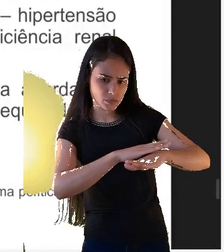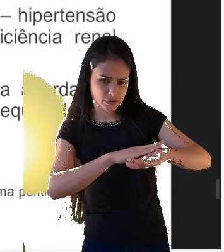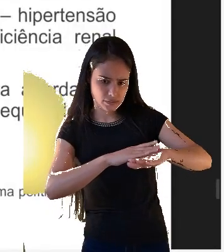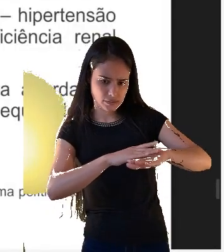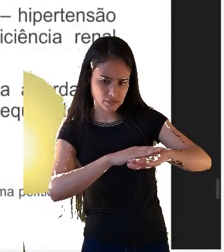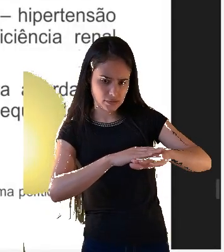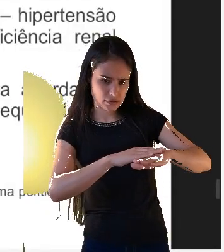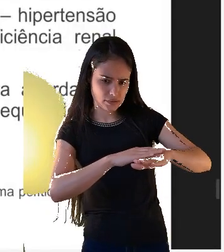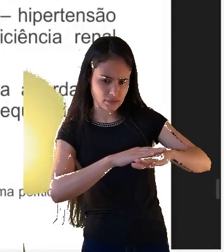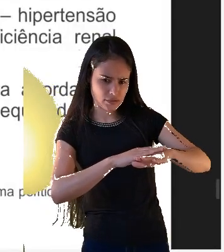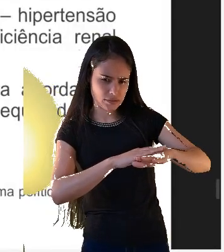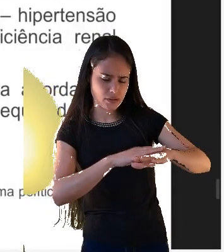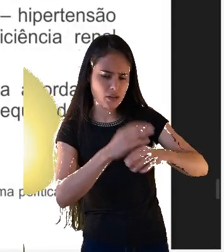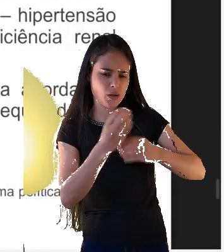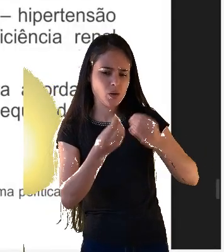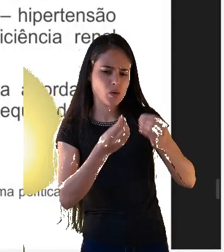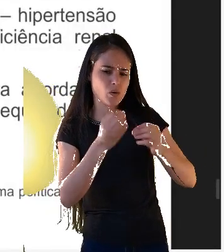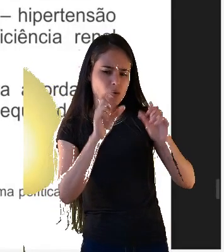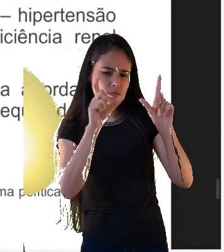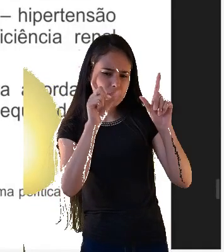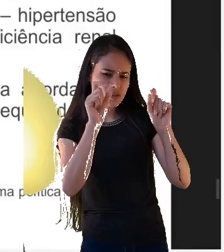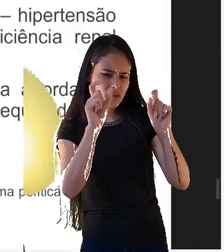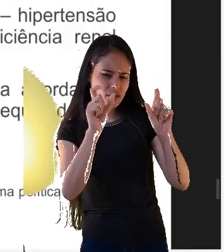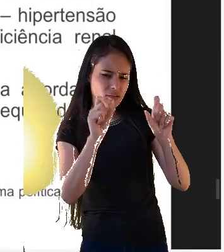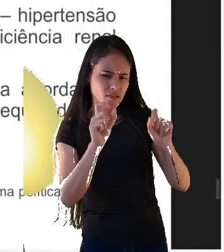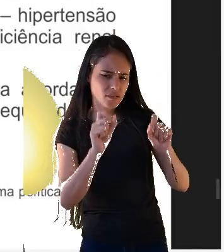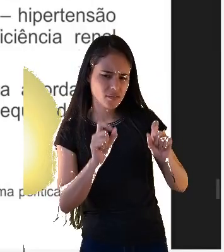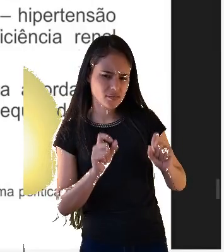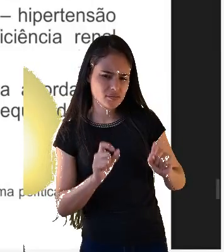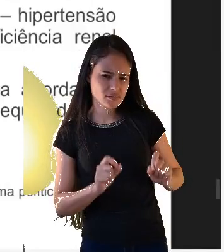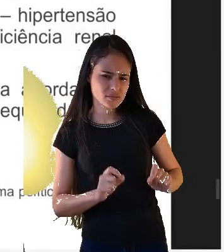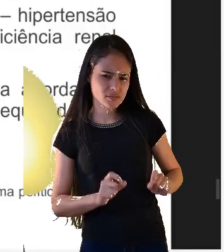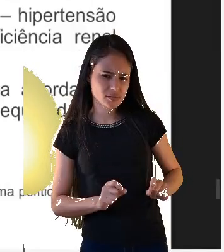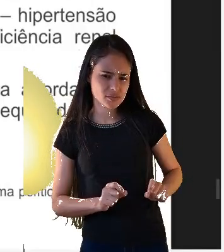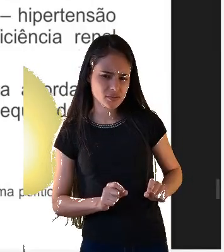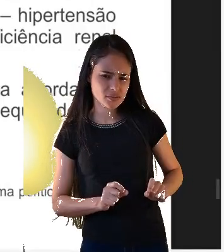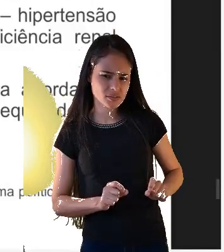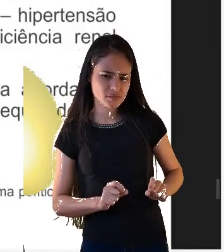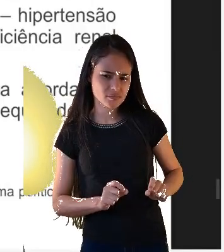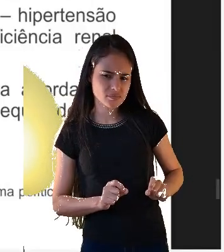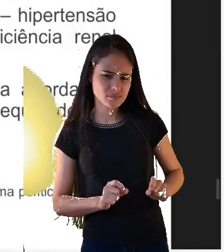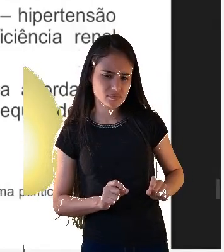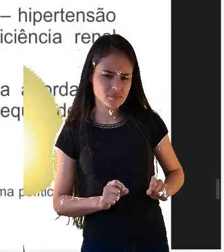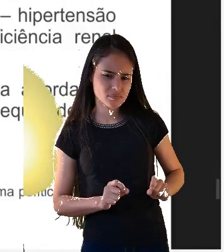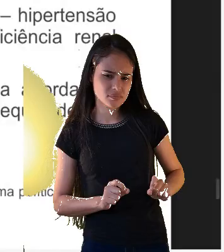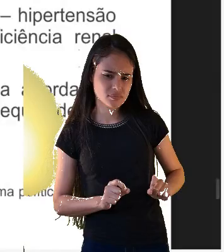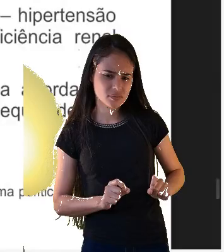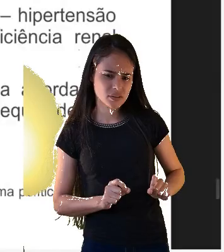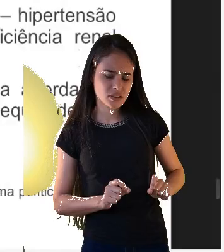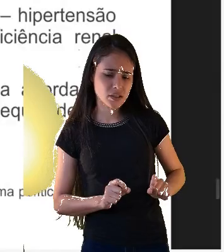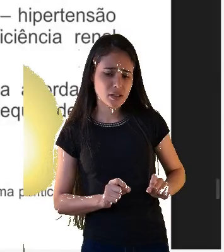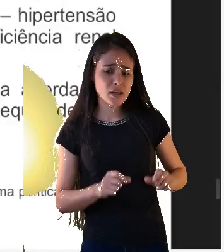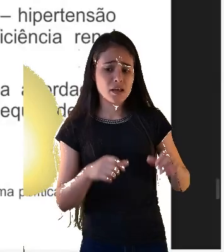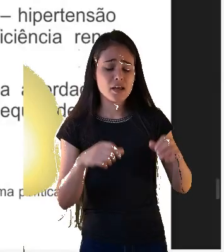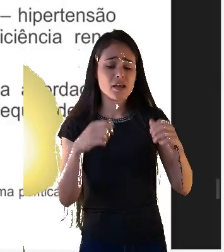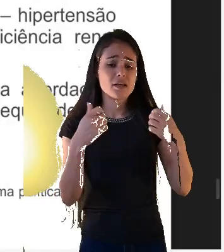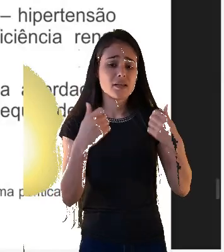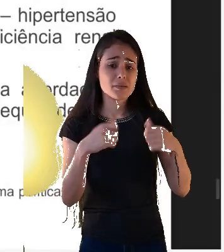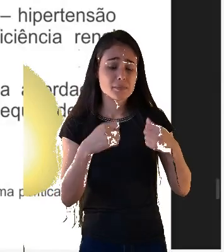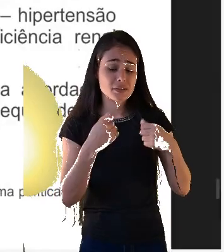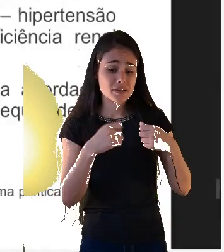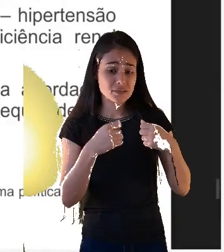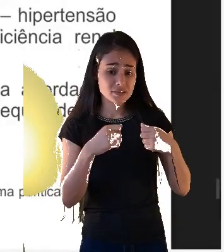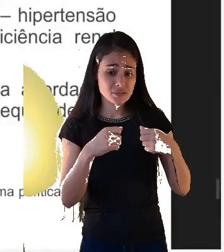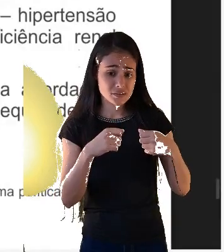abordagem específica, como a exigência da promoção da equidade em saúde no país, né?